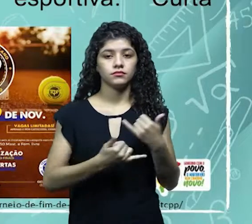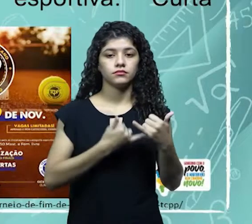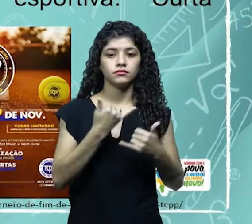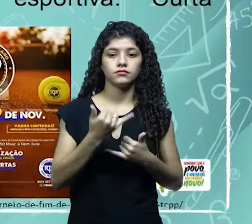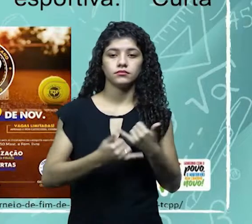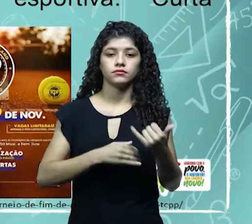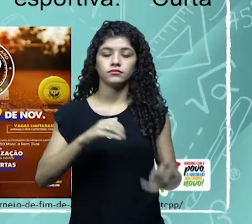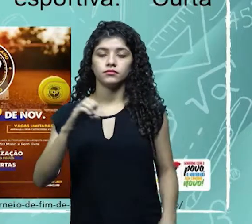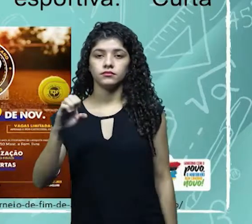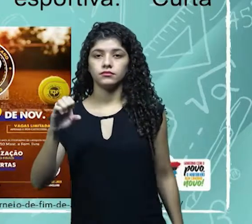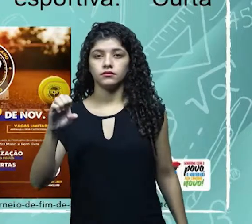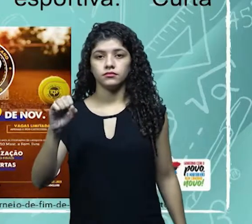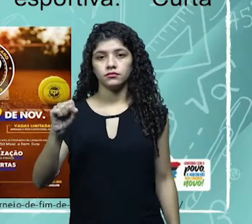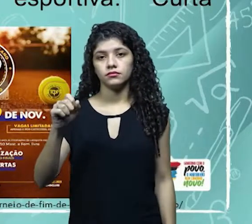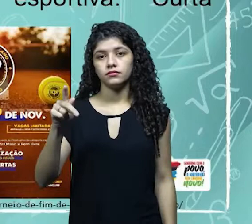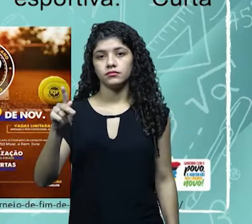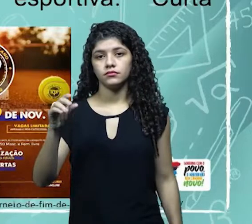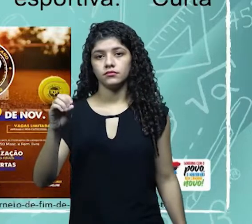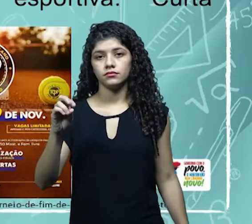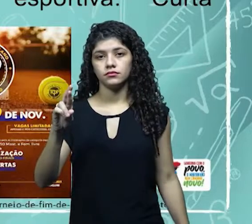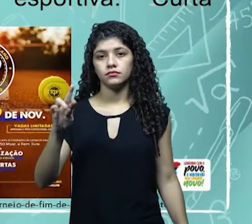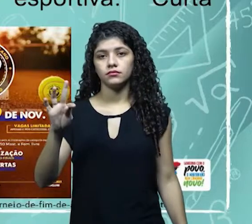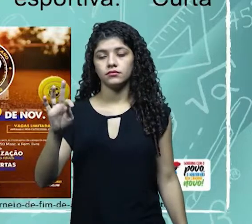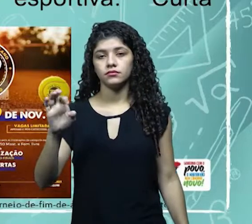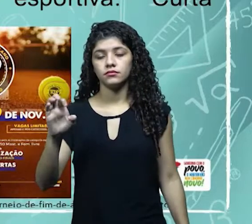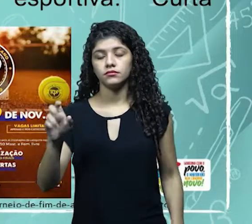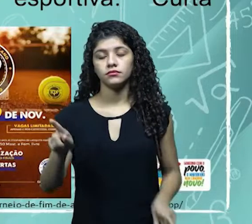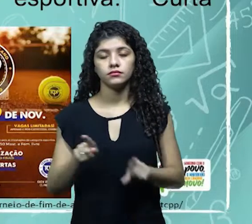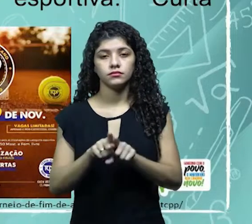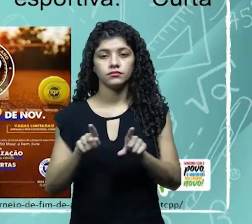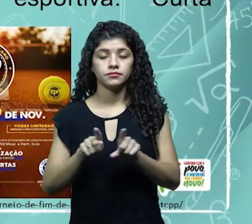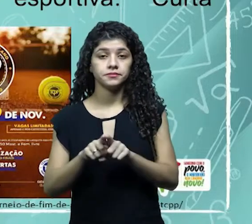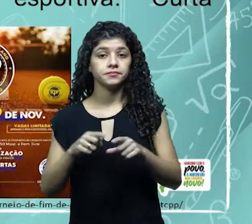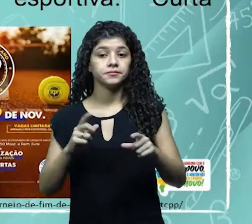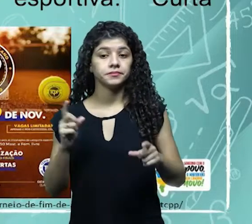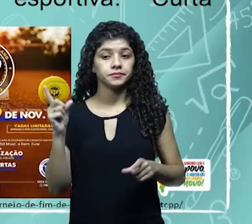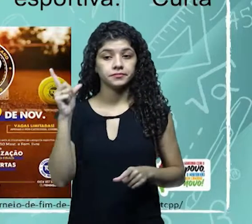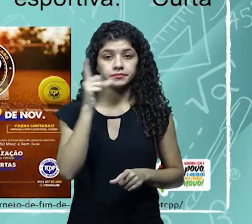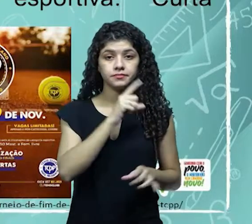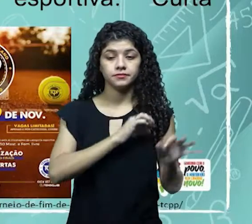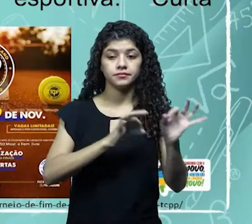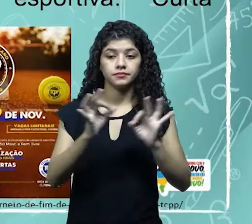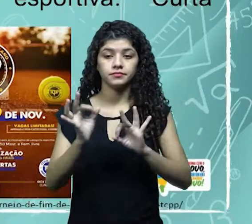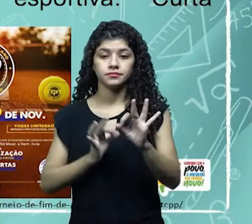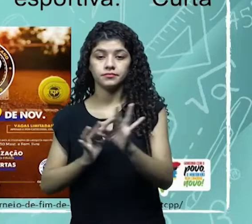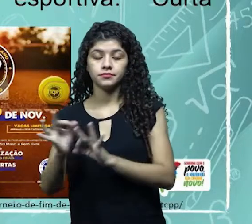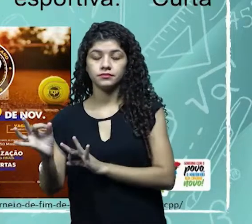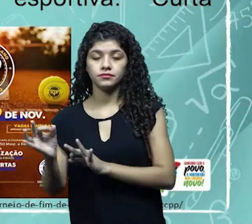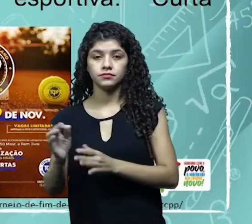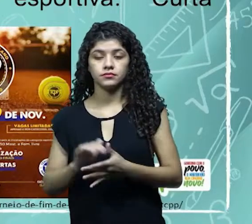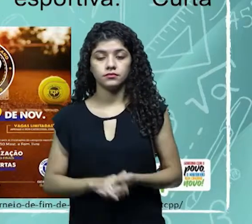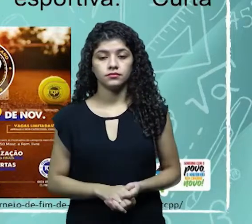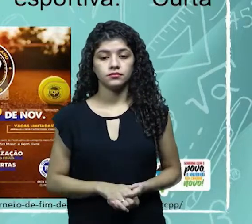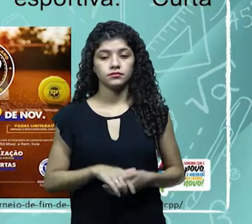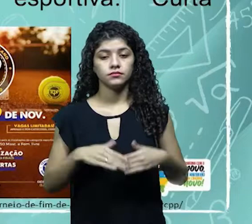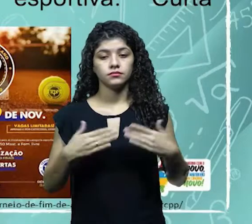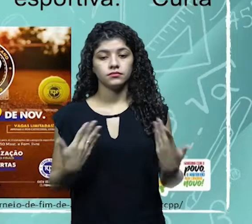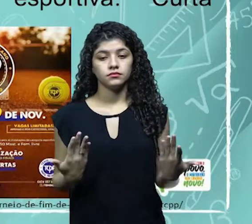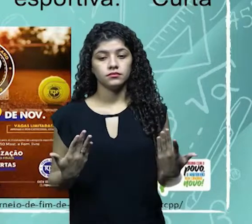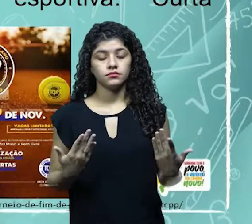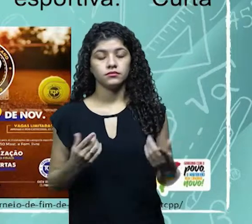Geralmente os esportes a maioria tem esse objetivo e que apresenta complexidade né de da sua organização